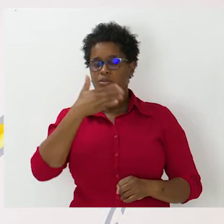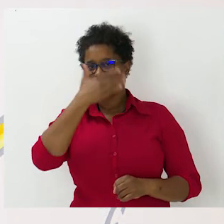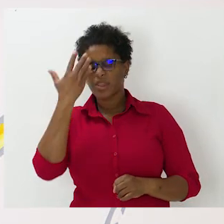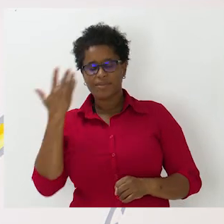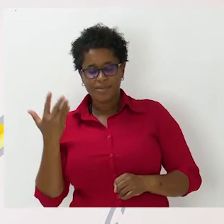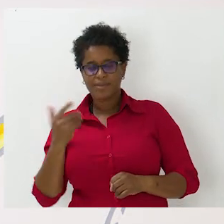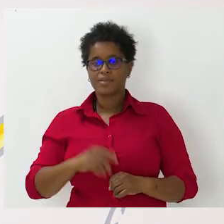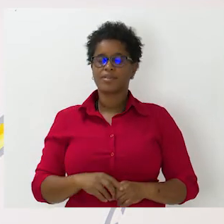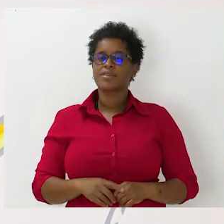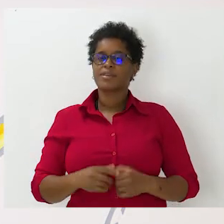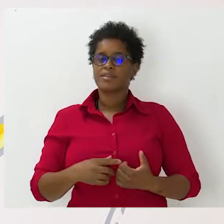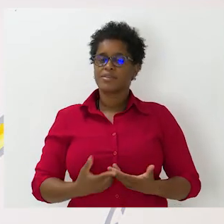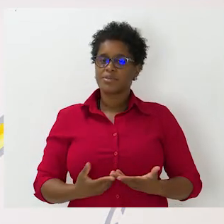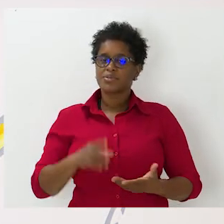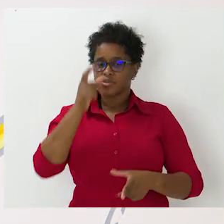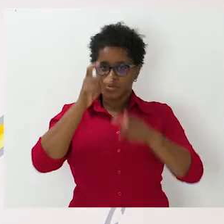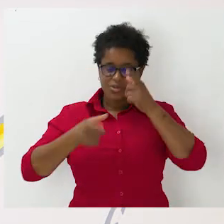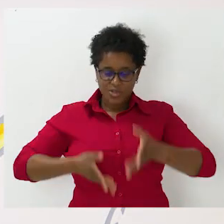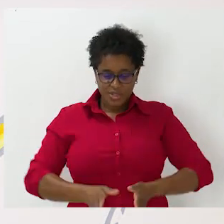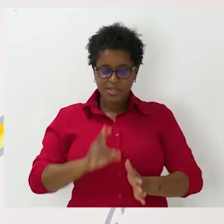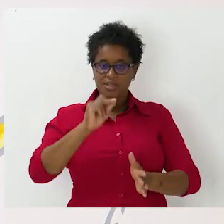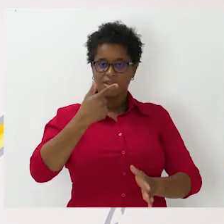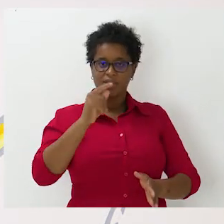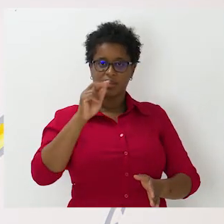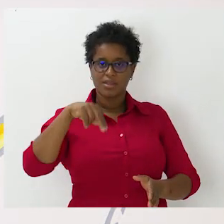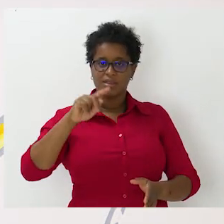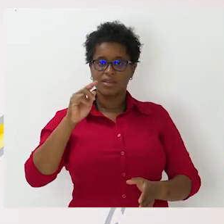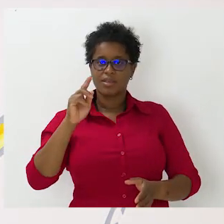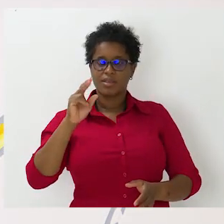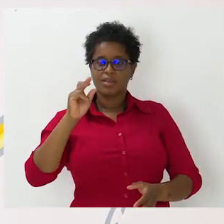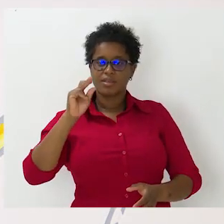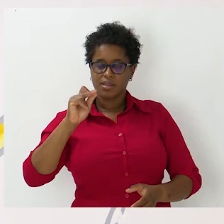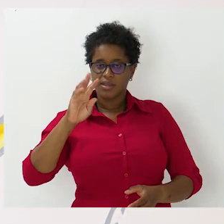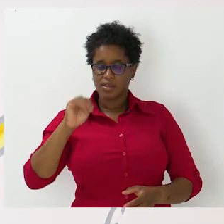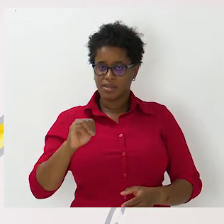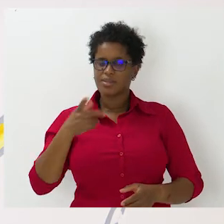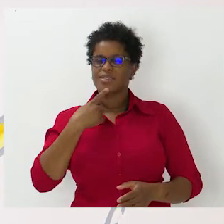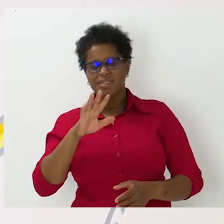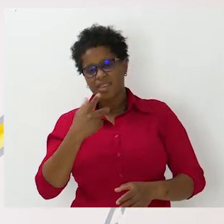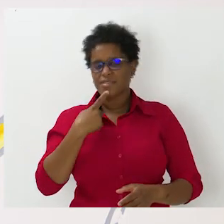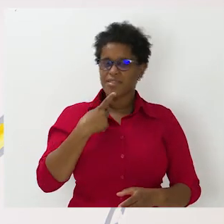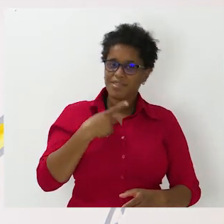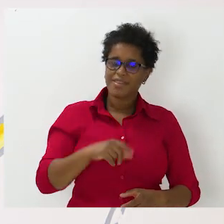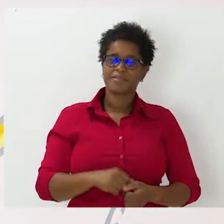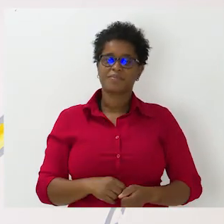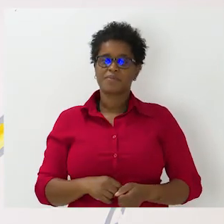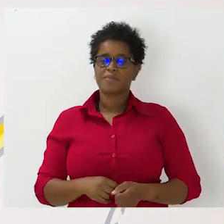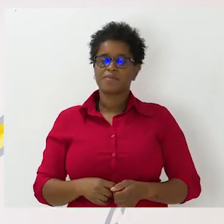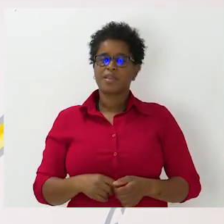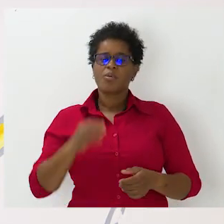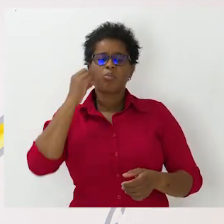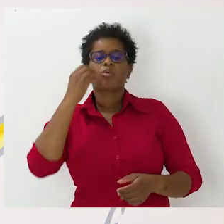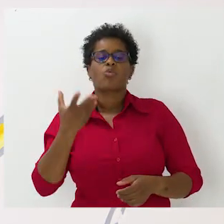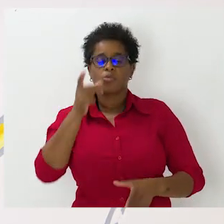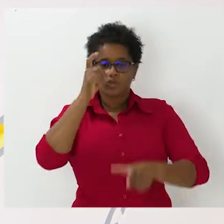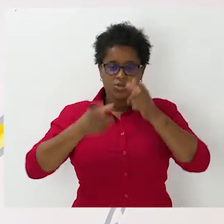cotidiana dos atenienses. Vamos tentar perceber, compreender como os